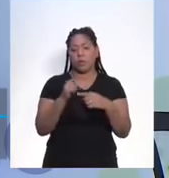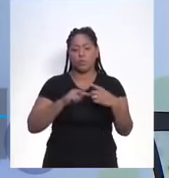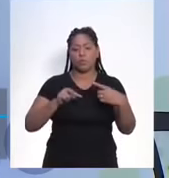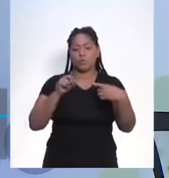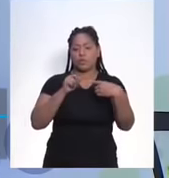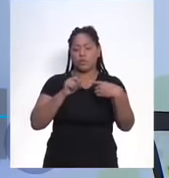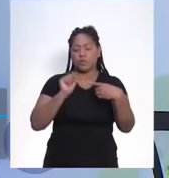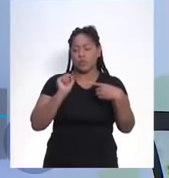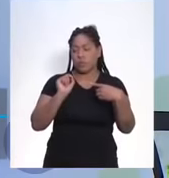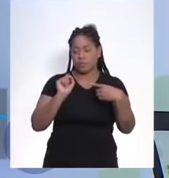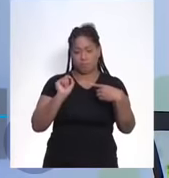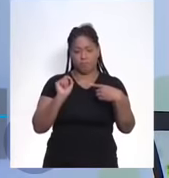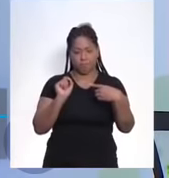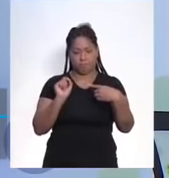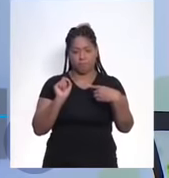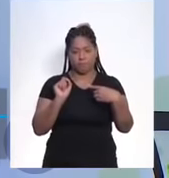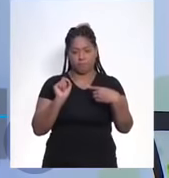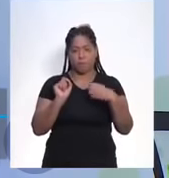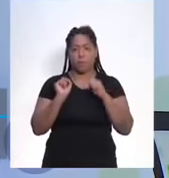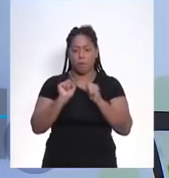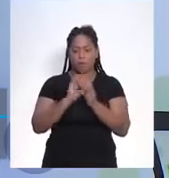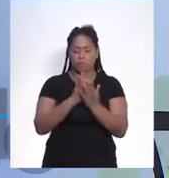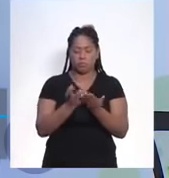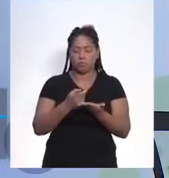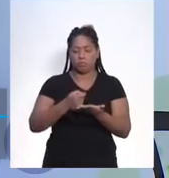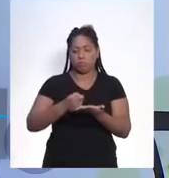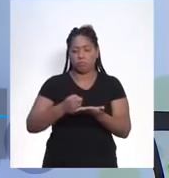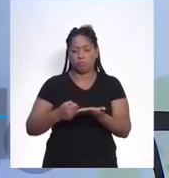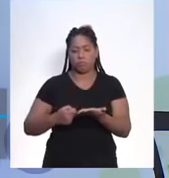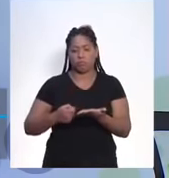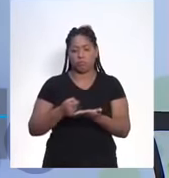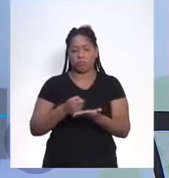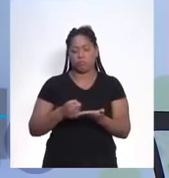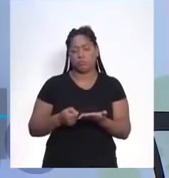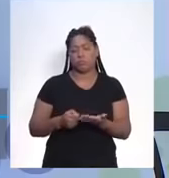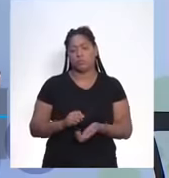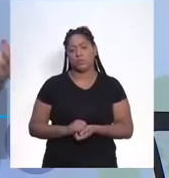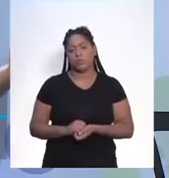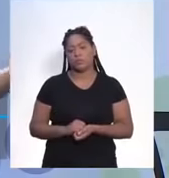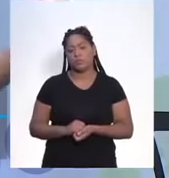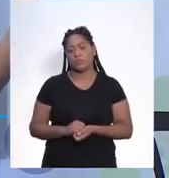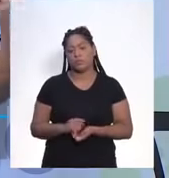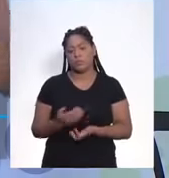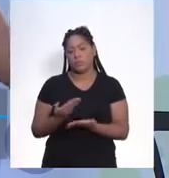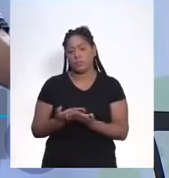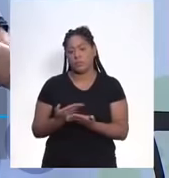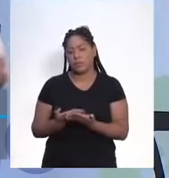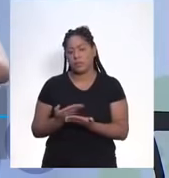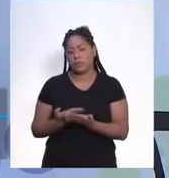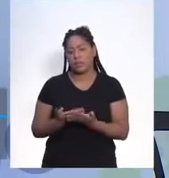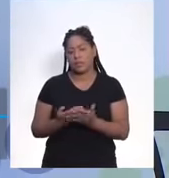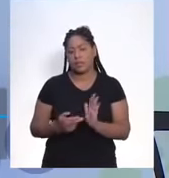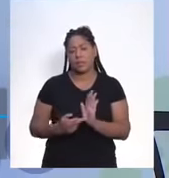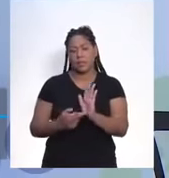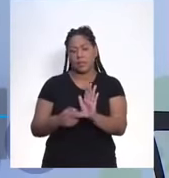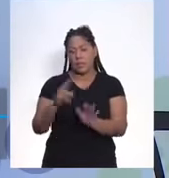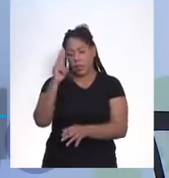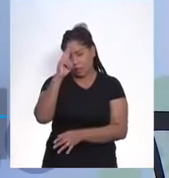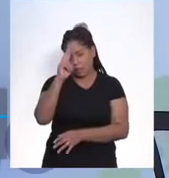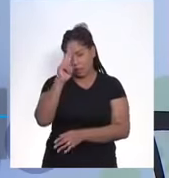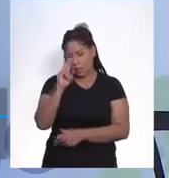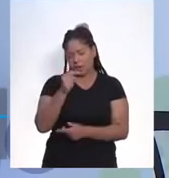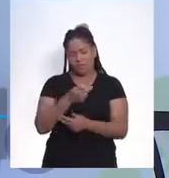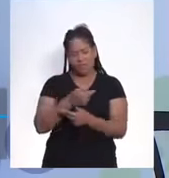quero principalmente vocês alunos coloquem aí no caderno eu tentei principalmente nessa sala ele entrar várias